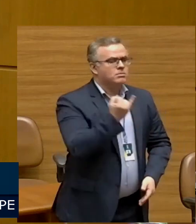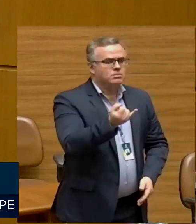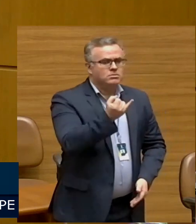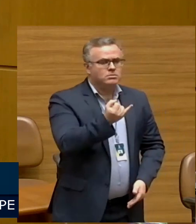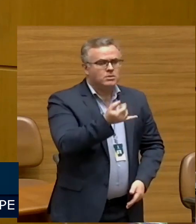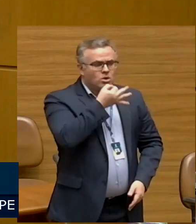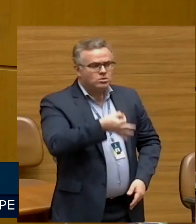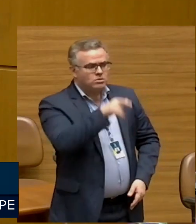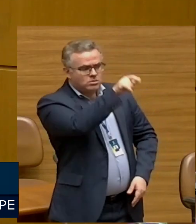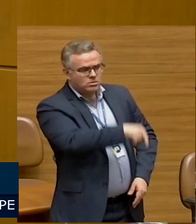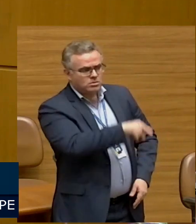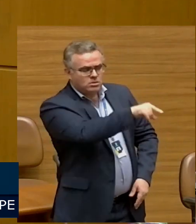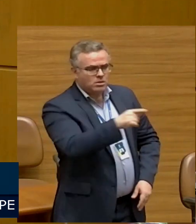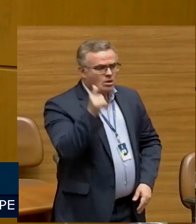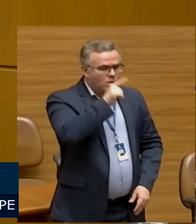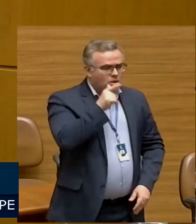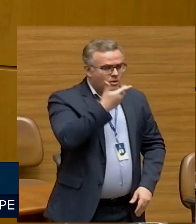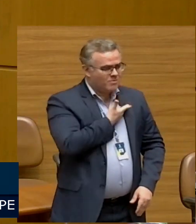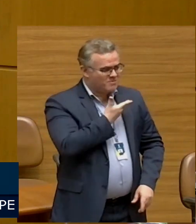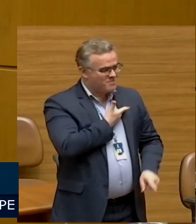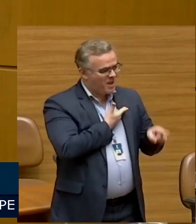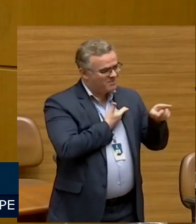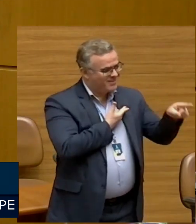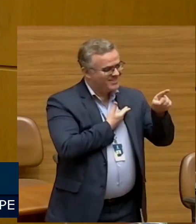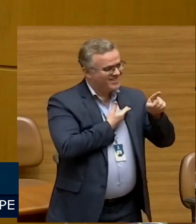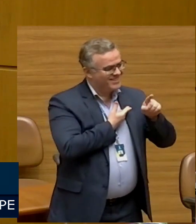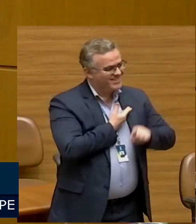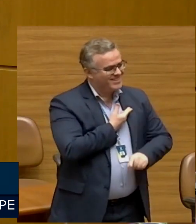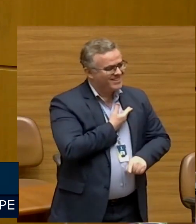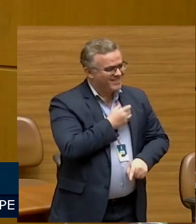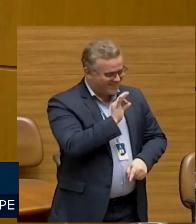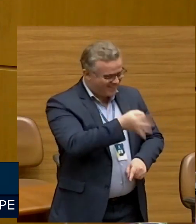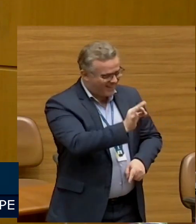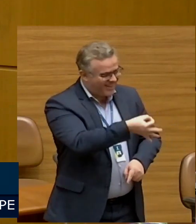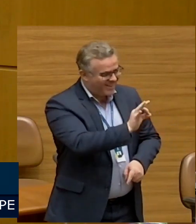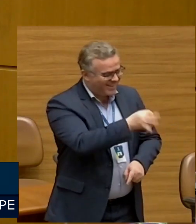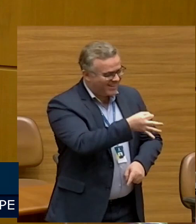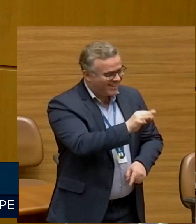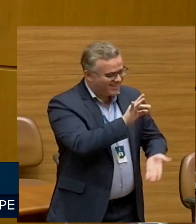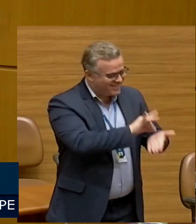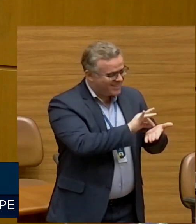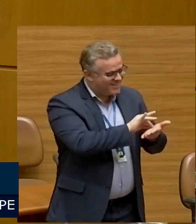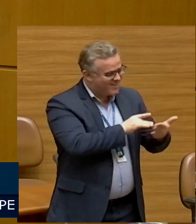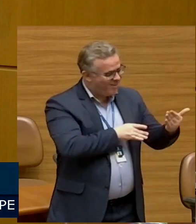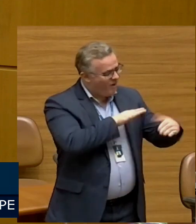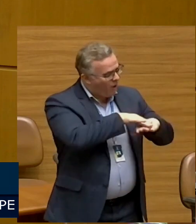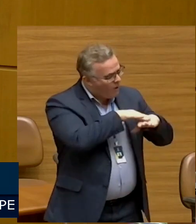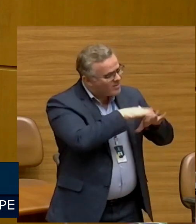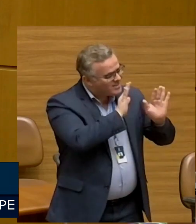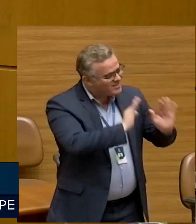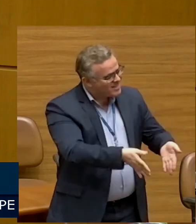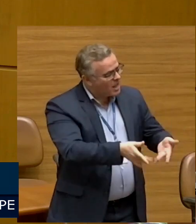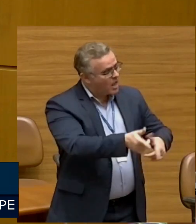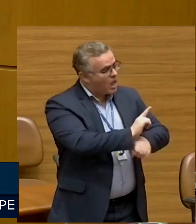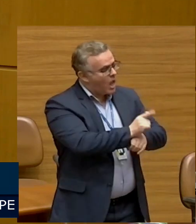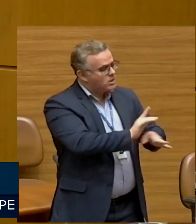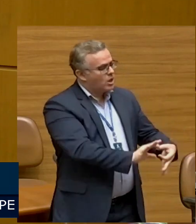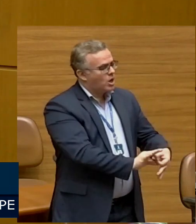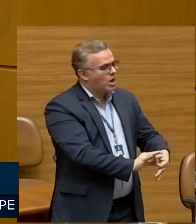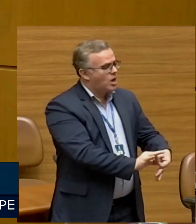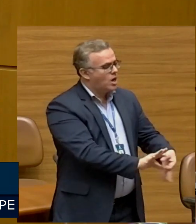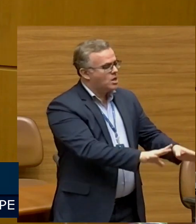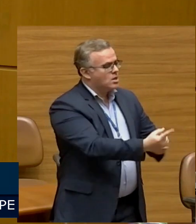por Lucas Aribé, nosso amigo aí, né, Lucas? Já tivemos conversa com a gestão está disponível a que a